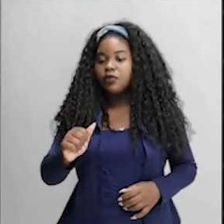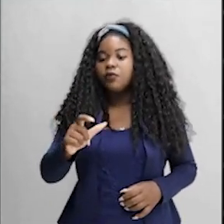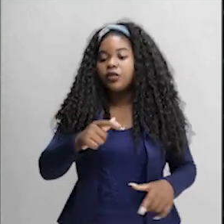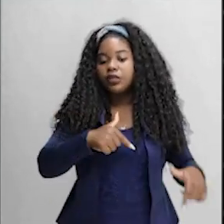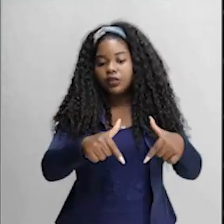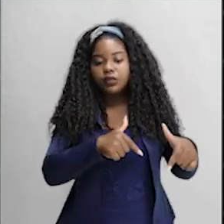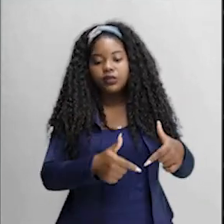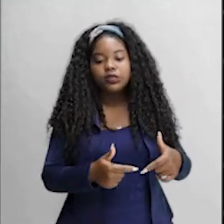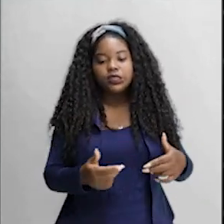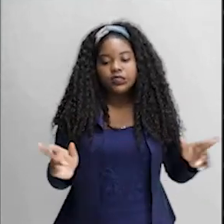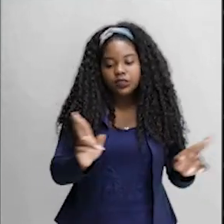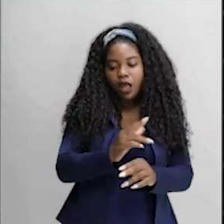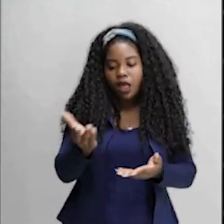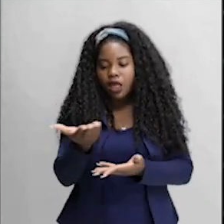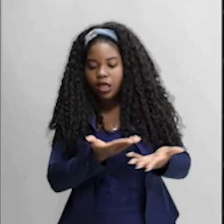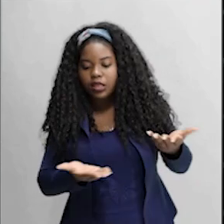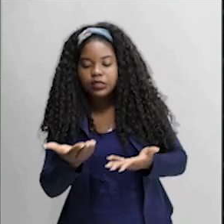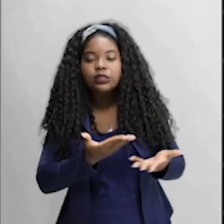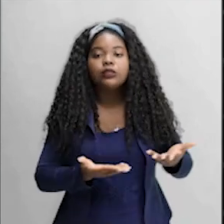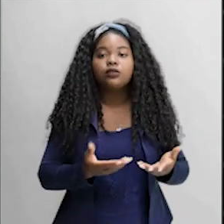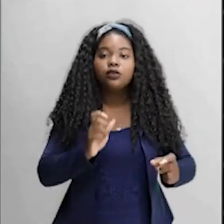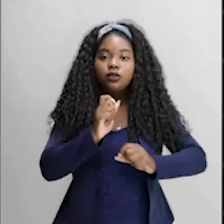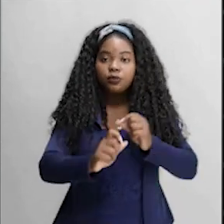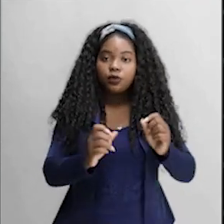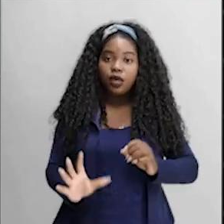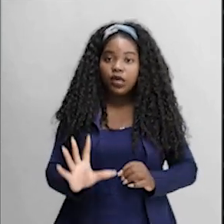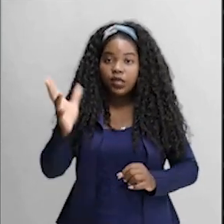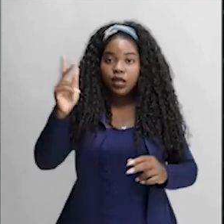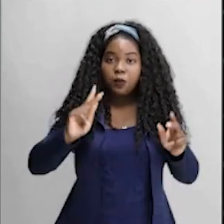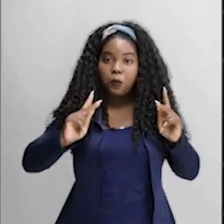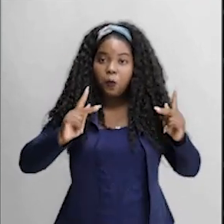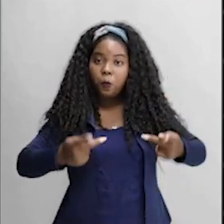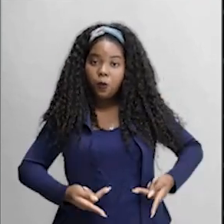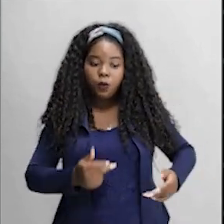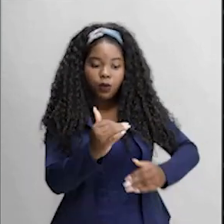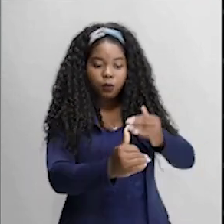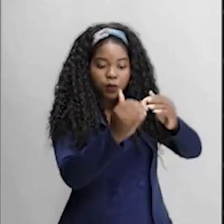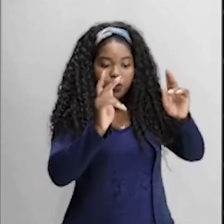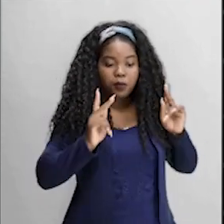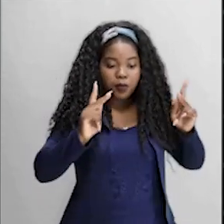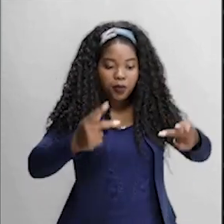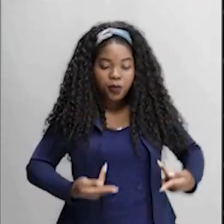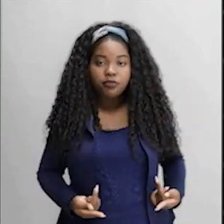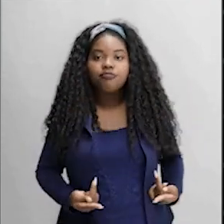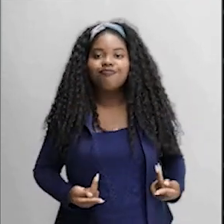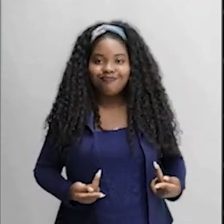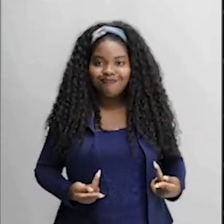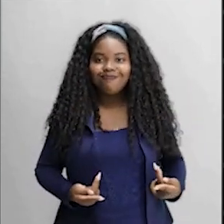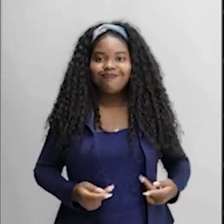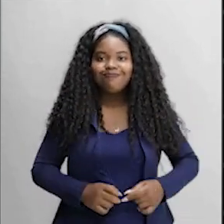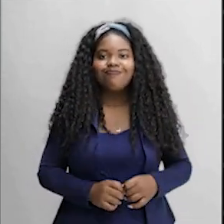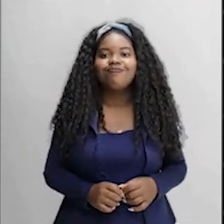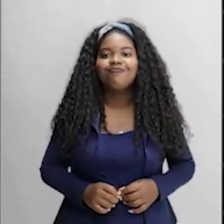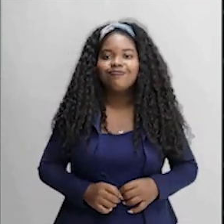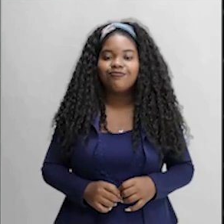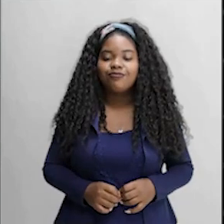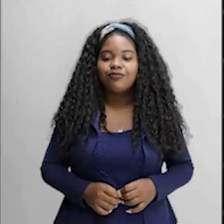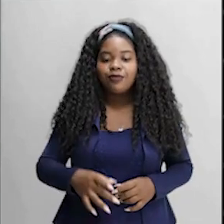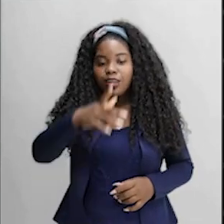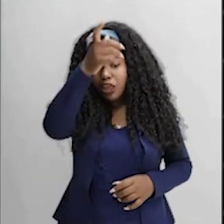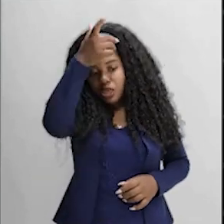envolvido com a essência humana. Olha aqui. Então, a essência humana, ok? É o